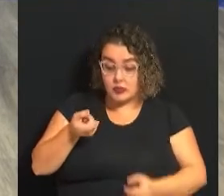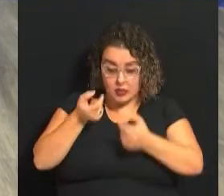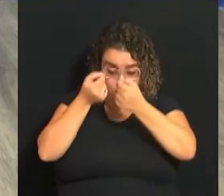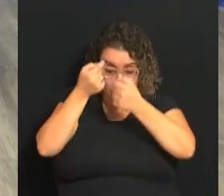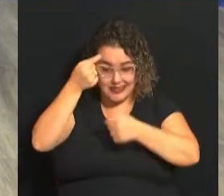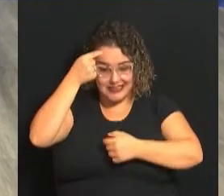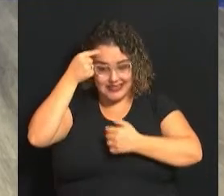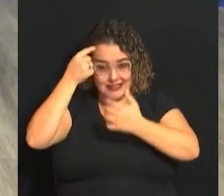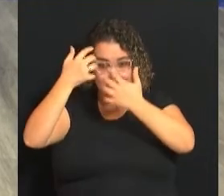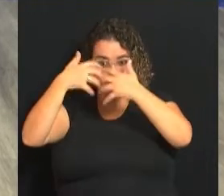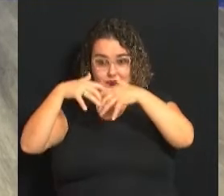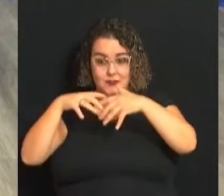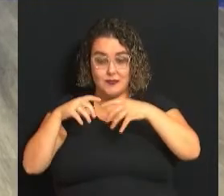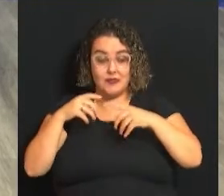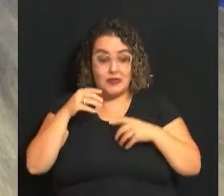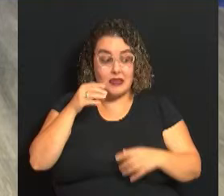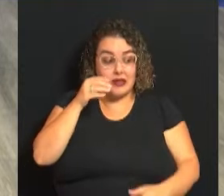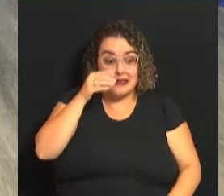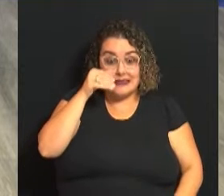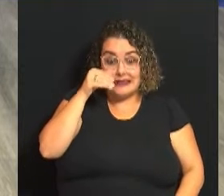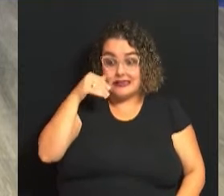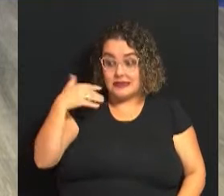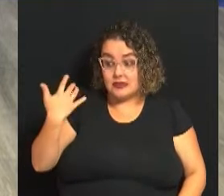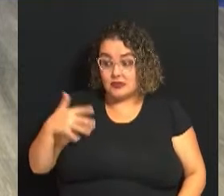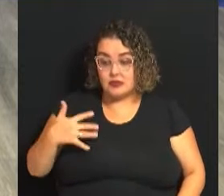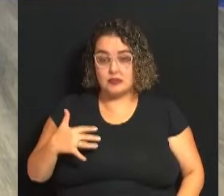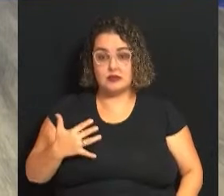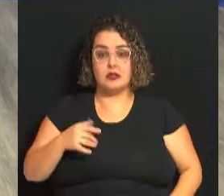todo mundo muito curioso, né? Existem as